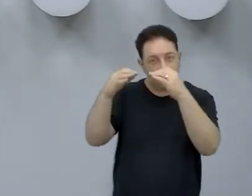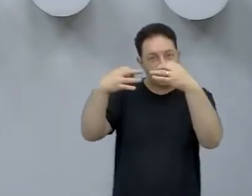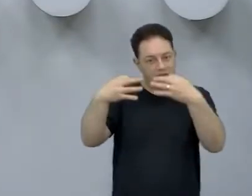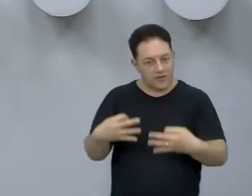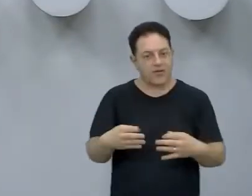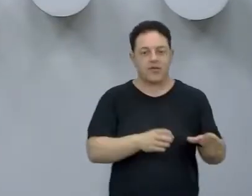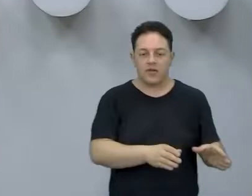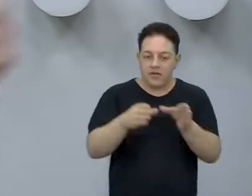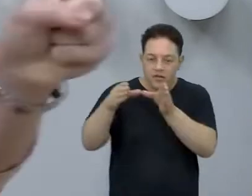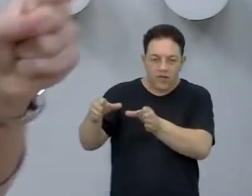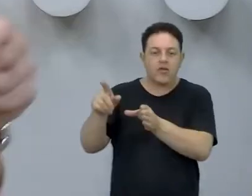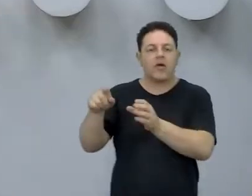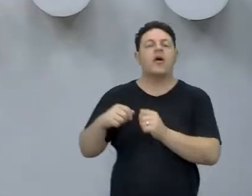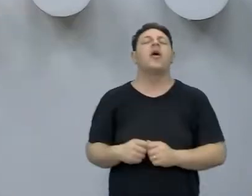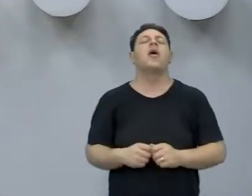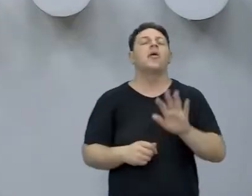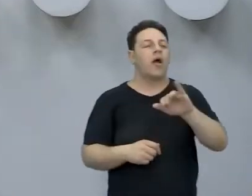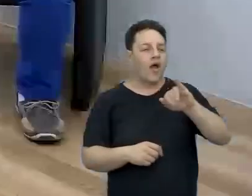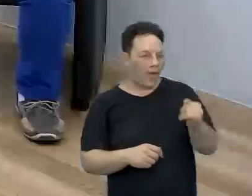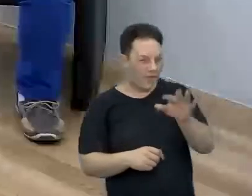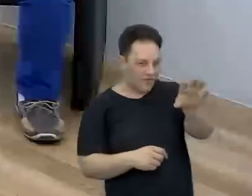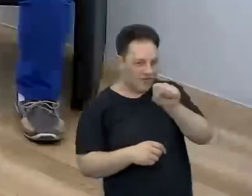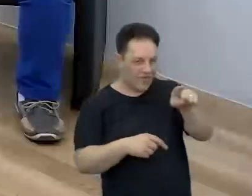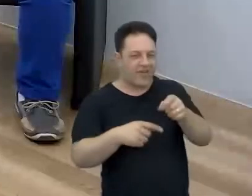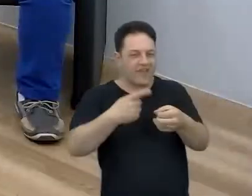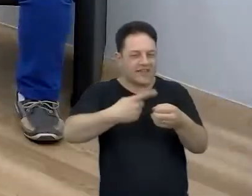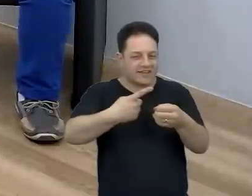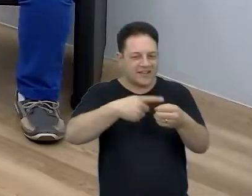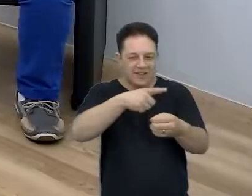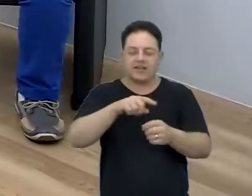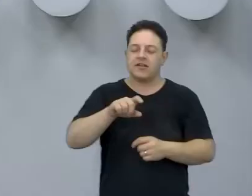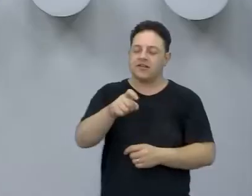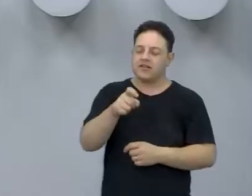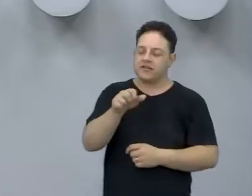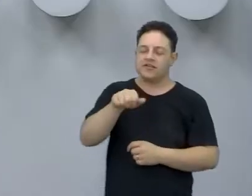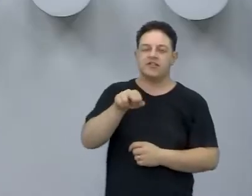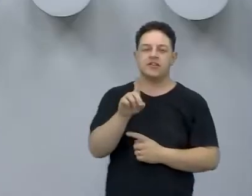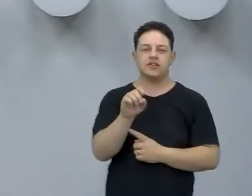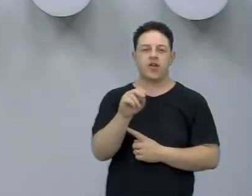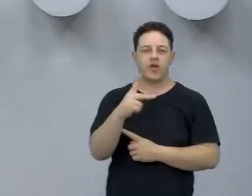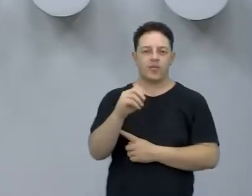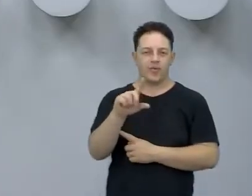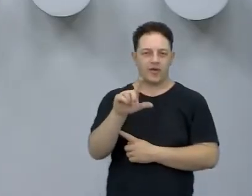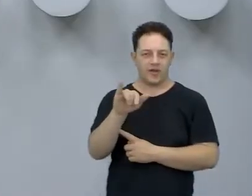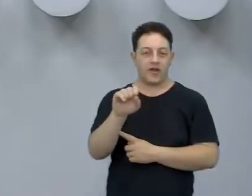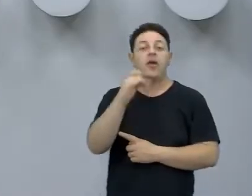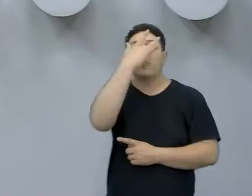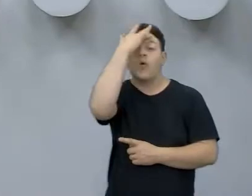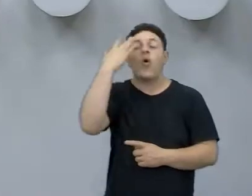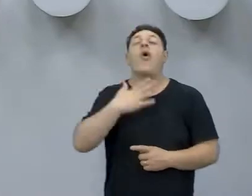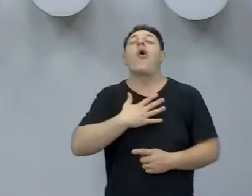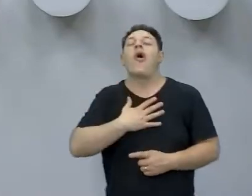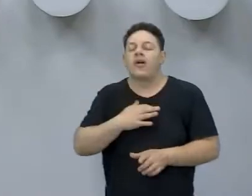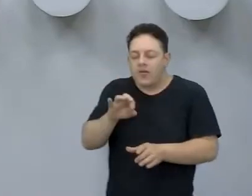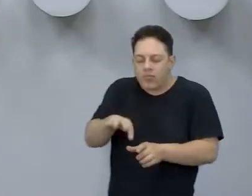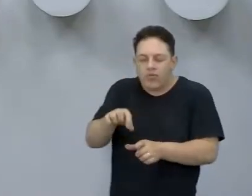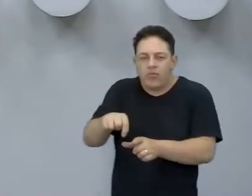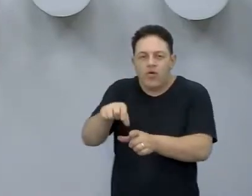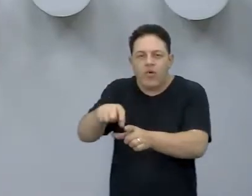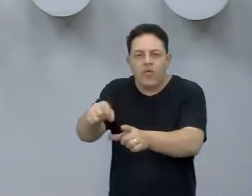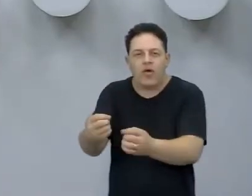Resíduos Sólidos, mas pegando o gancho de Xandópolis, quem gosta aí de uma hortinha, né? De um